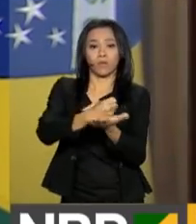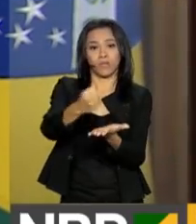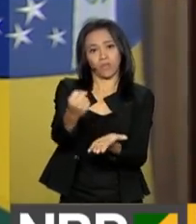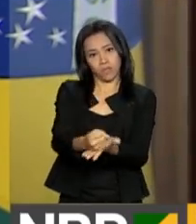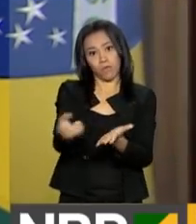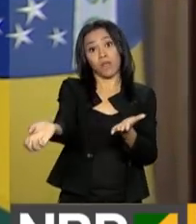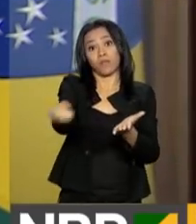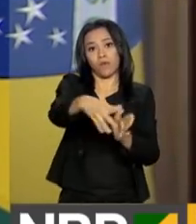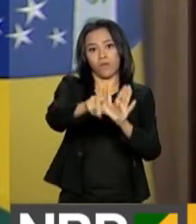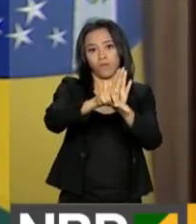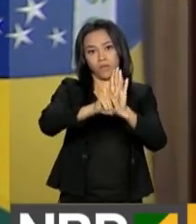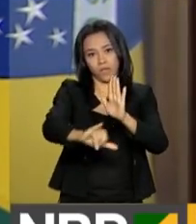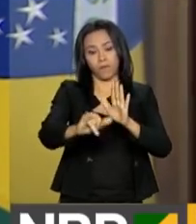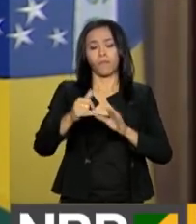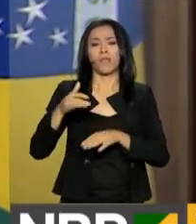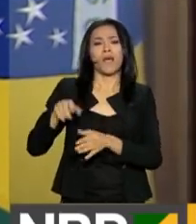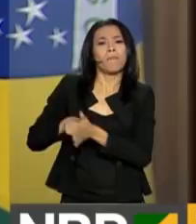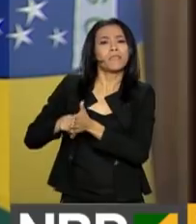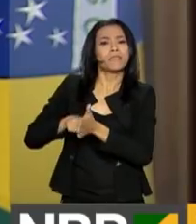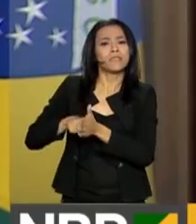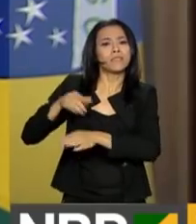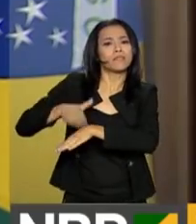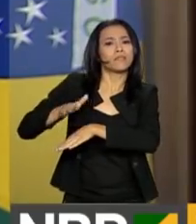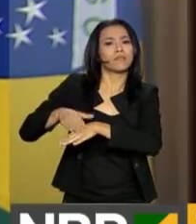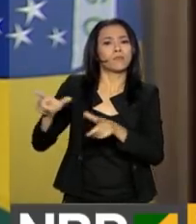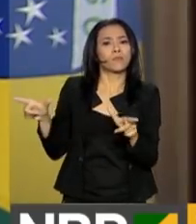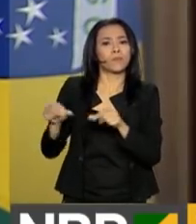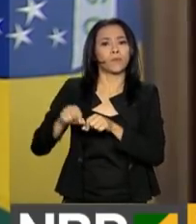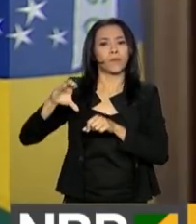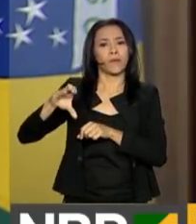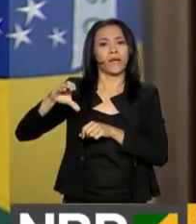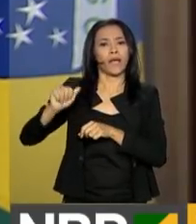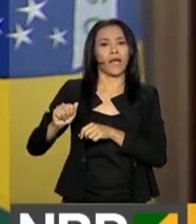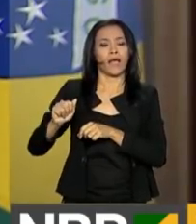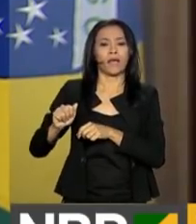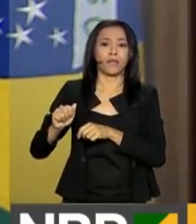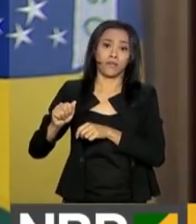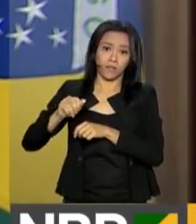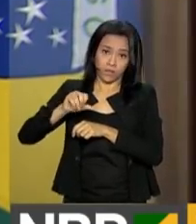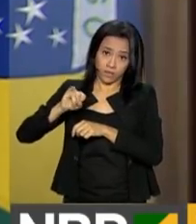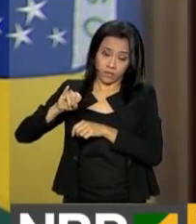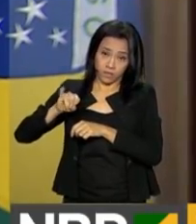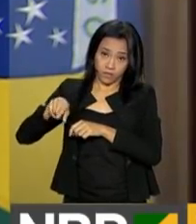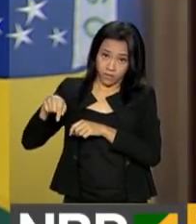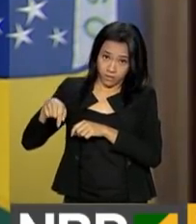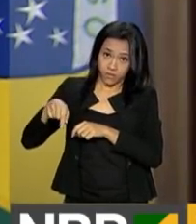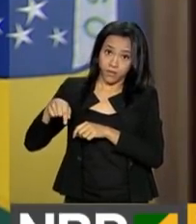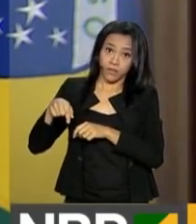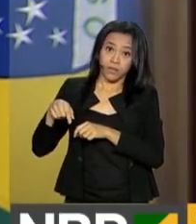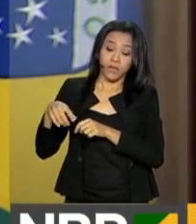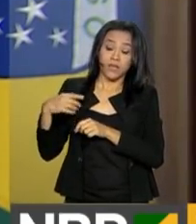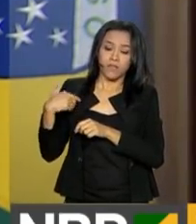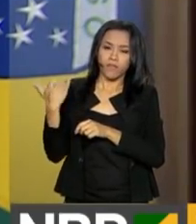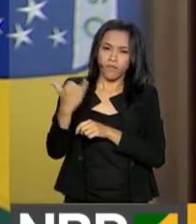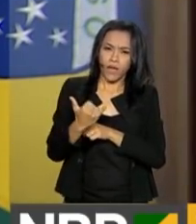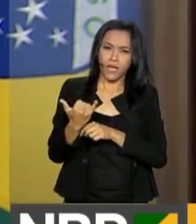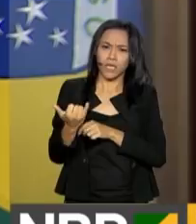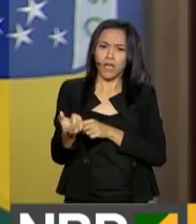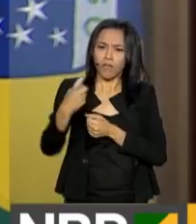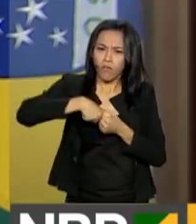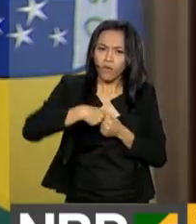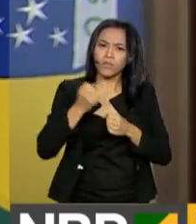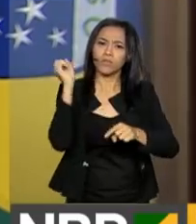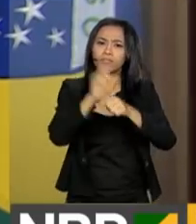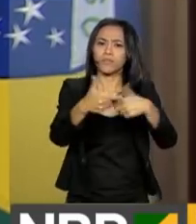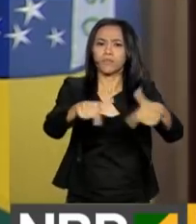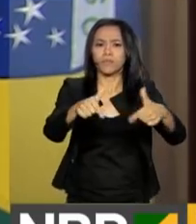dados do caged em 2018 indicam a retomada definitiva é do emprego não é aliás